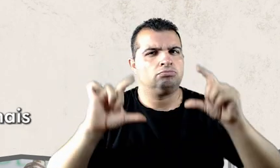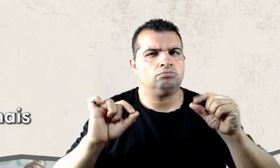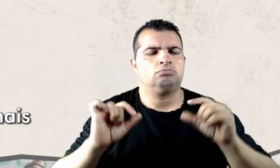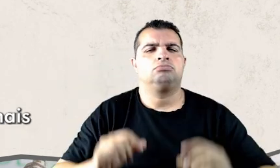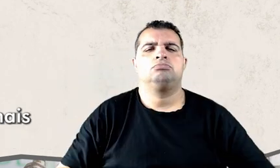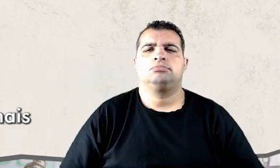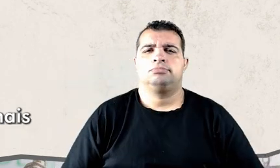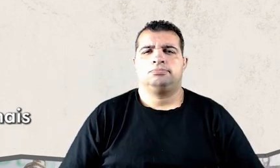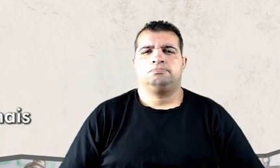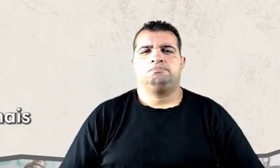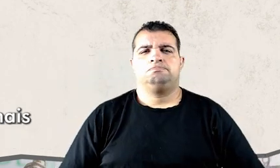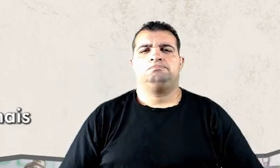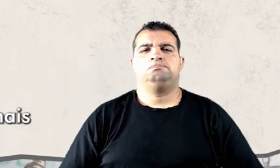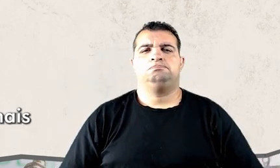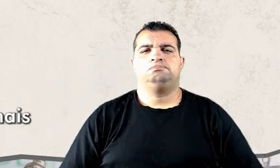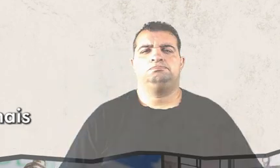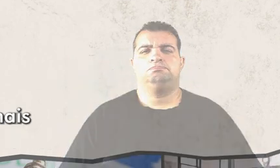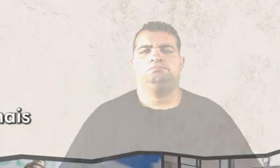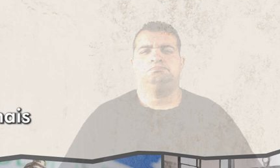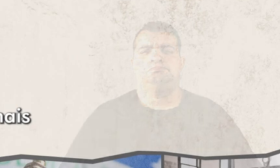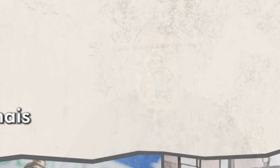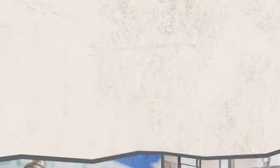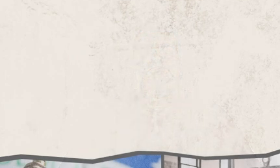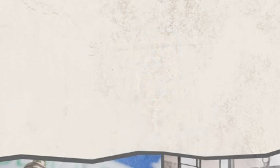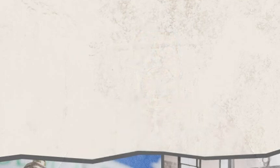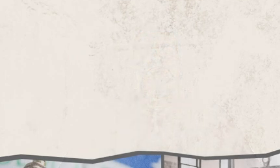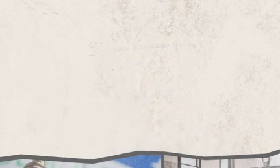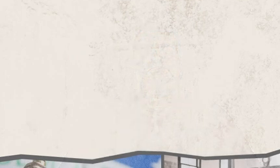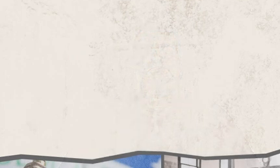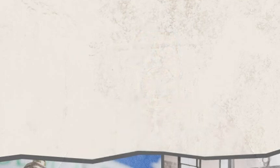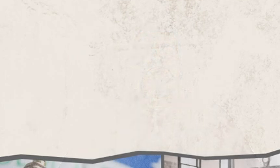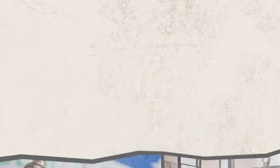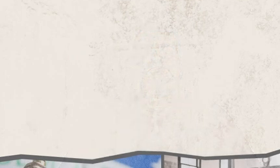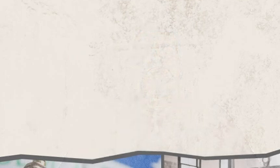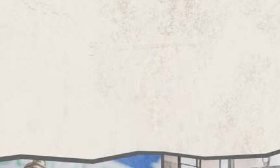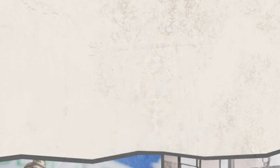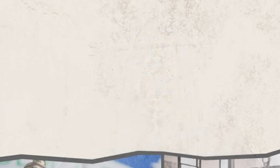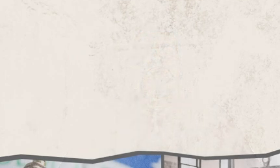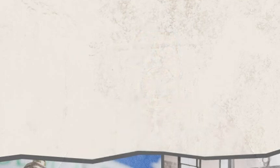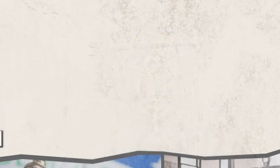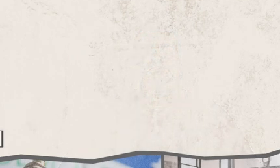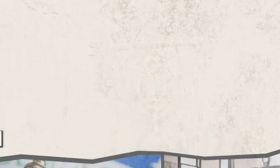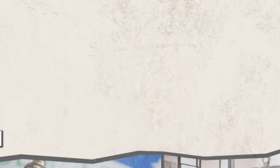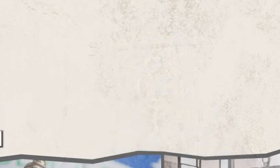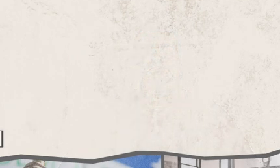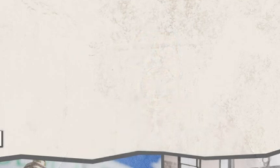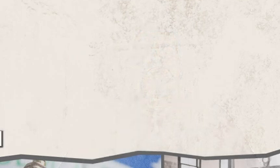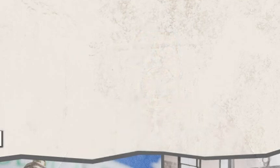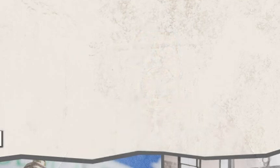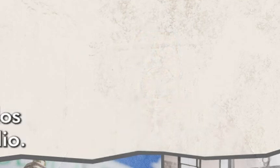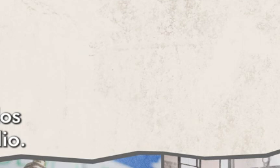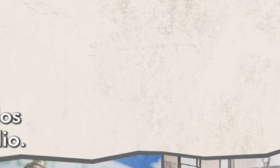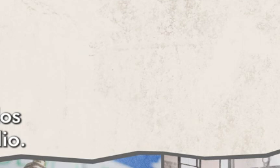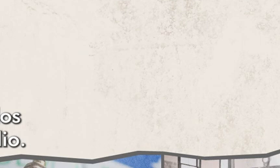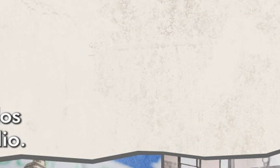instituições do Fórum de Entidades Nacionais da Psicologia Brasileira por suas contribuições com esse podcast. Um agradecimento